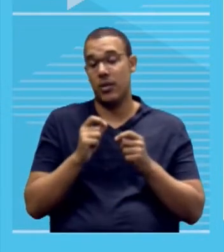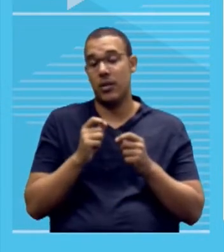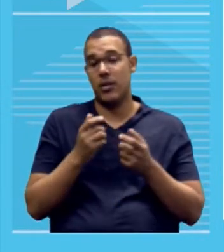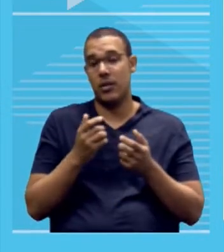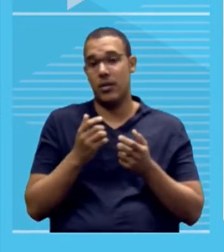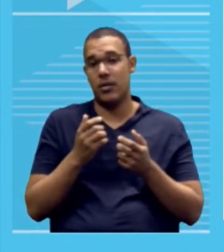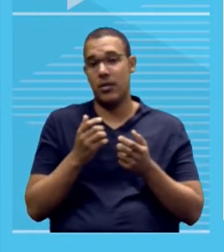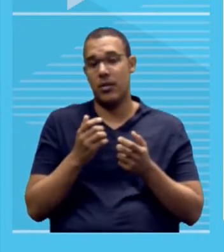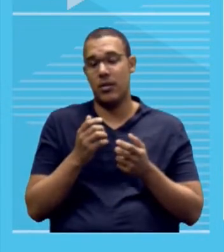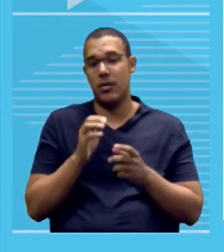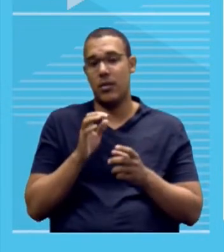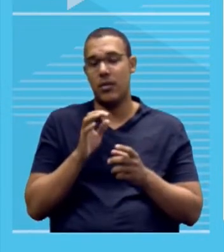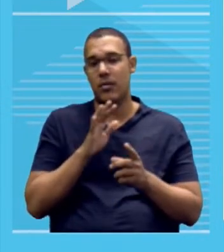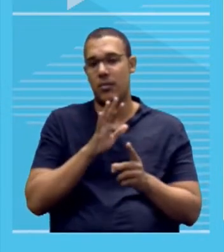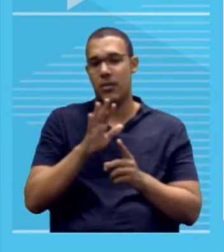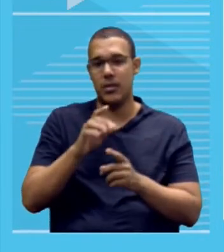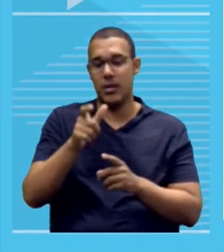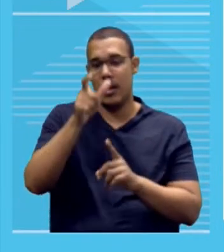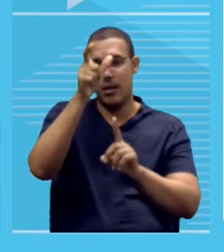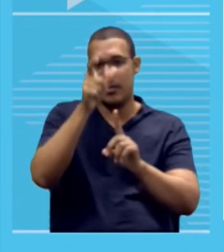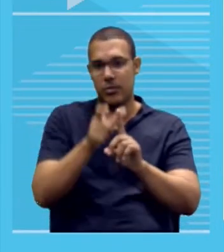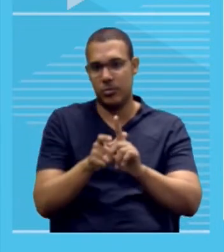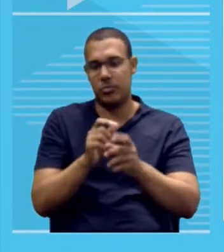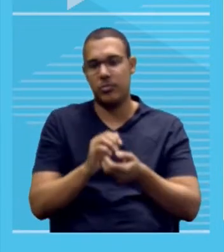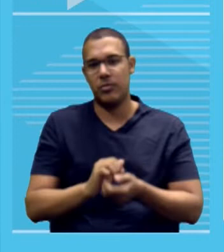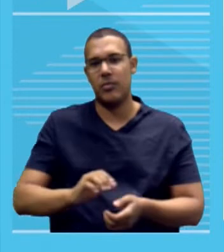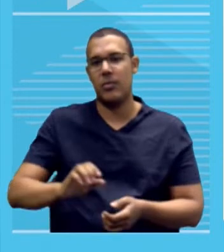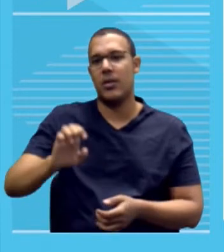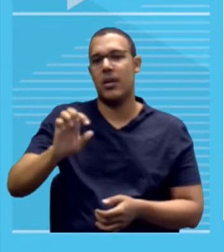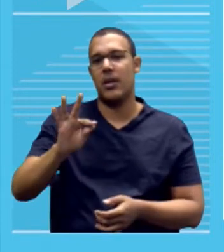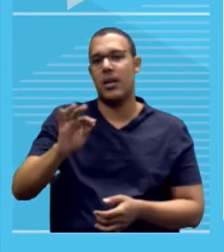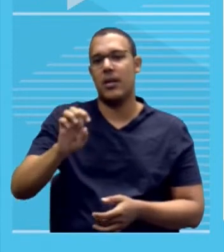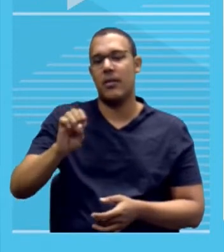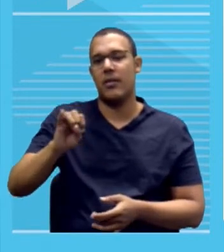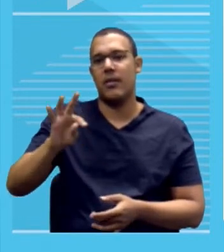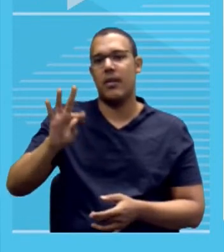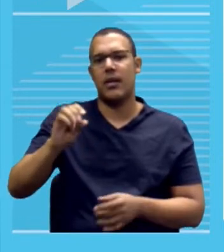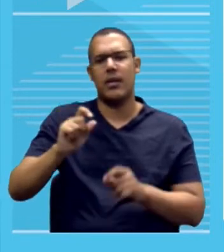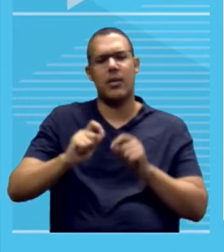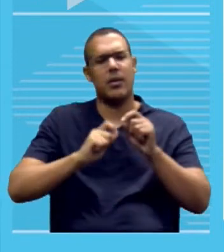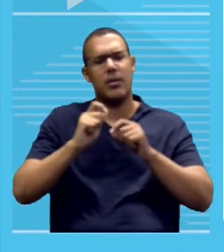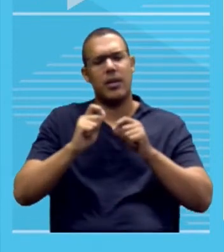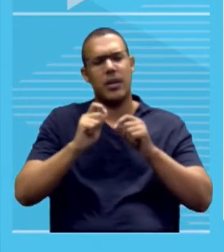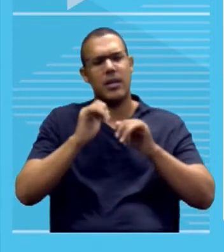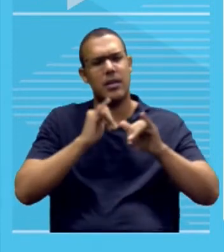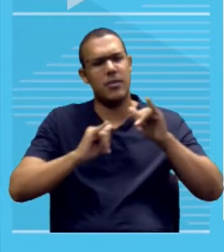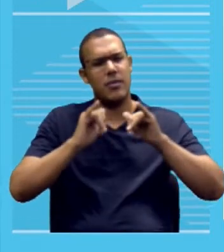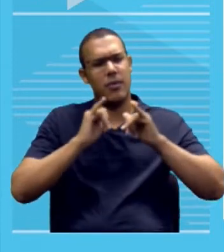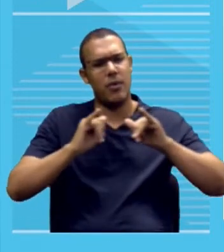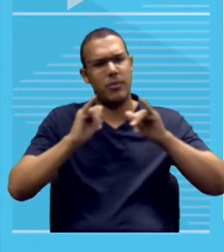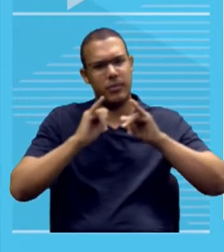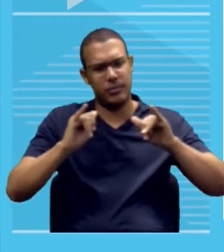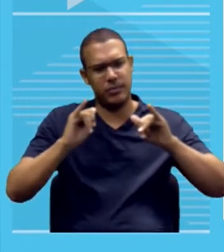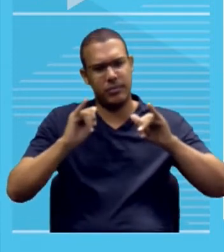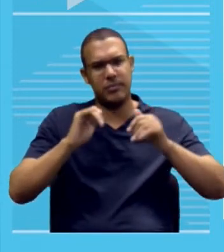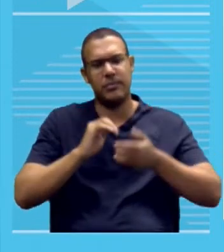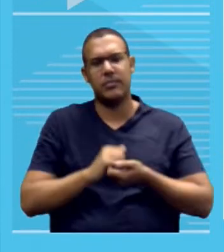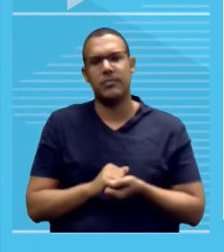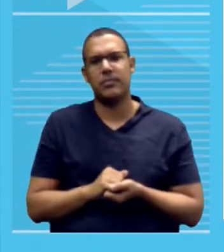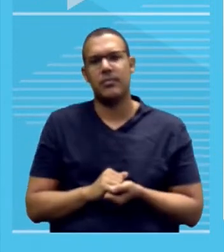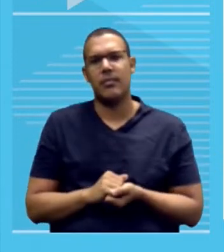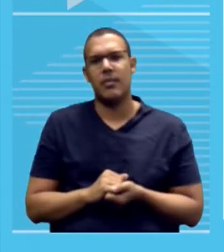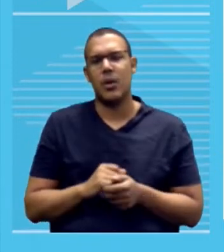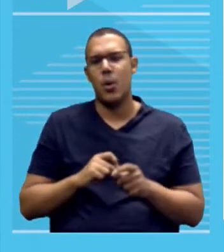ao meu interlocutor o efeito eu quero que ele seja informado de alguma coisa eu quero que ele